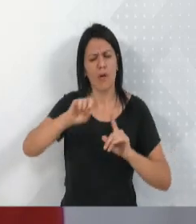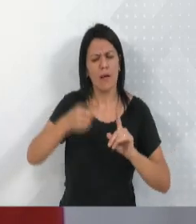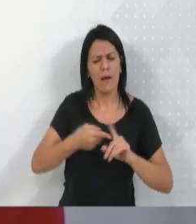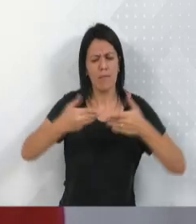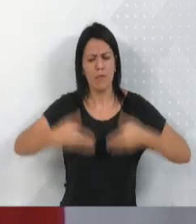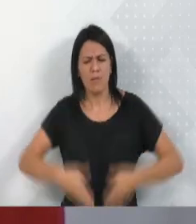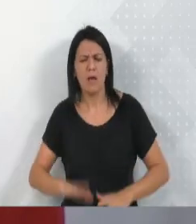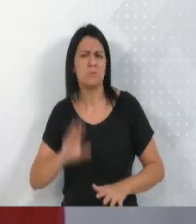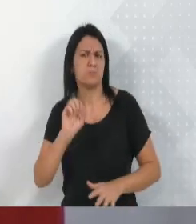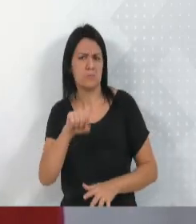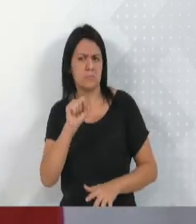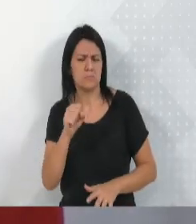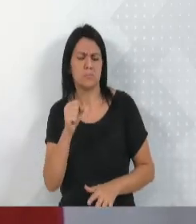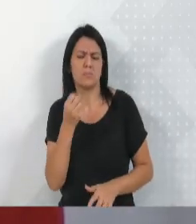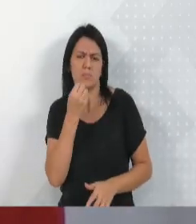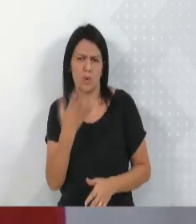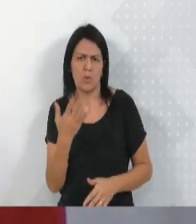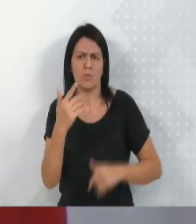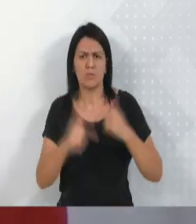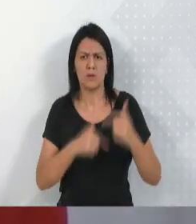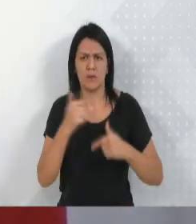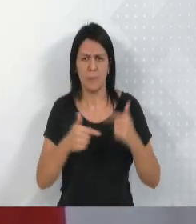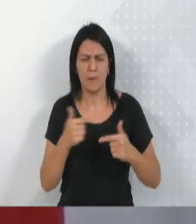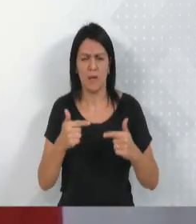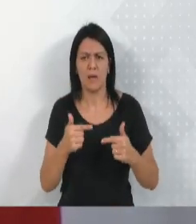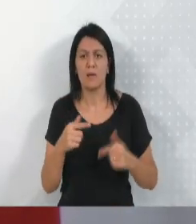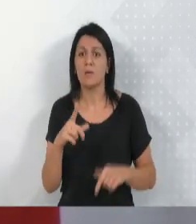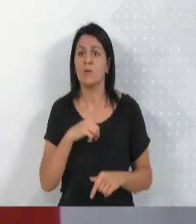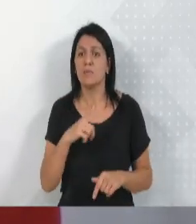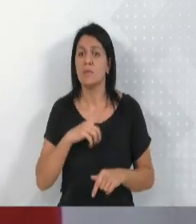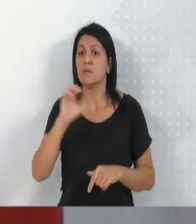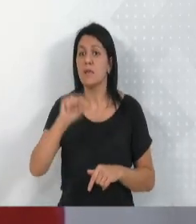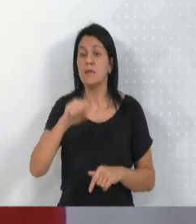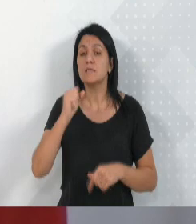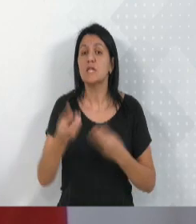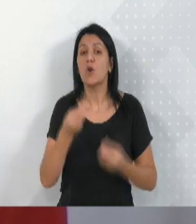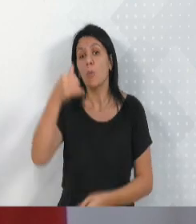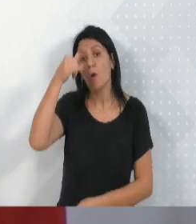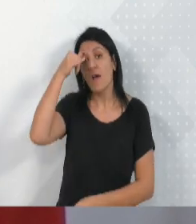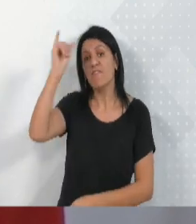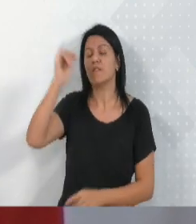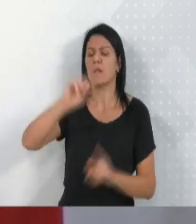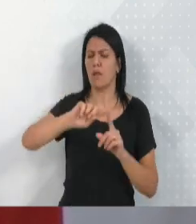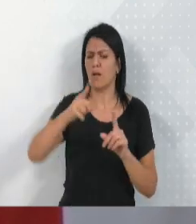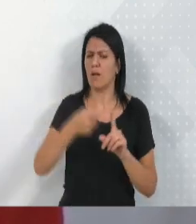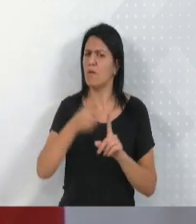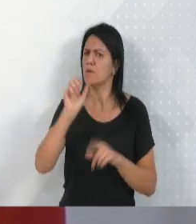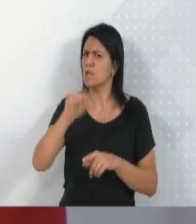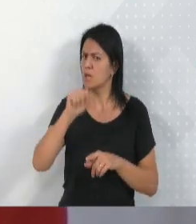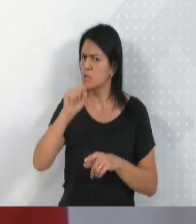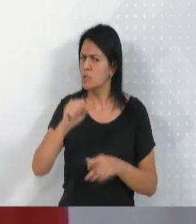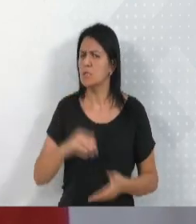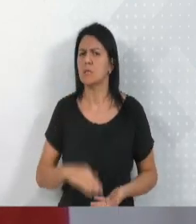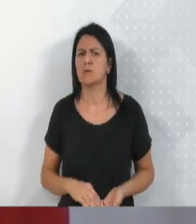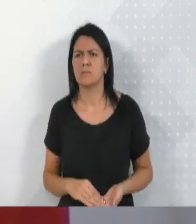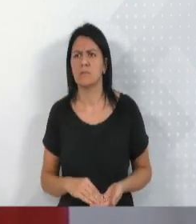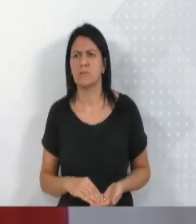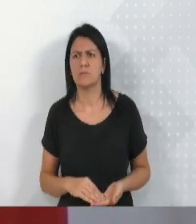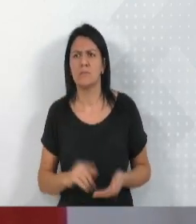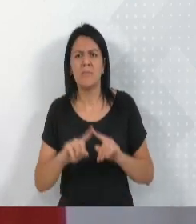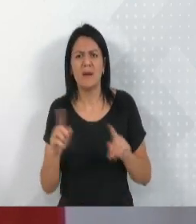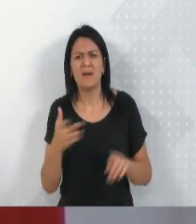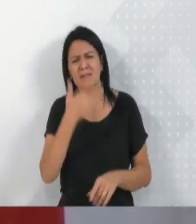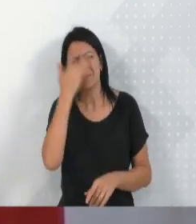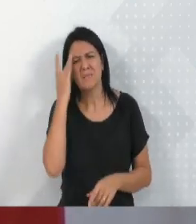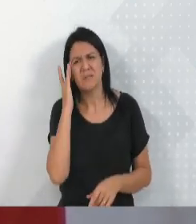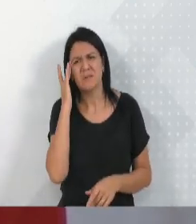trabalho, existe acesso a todos os métodos contraceptivos aqui no Brasil, e as pessoas insistem ainda